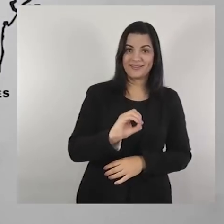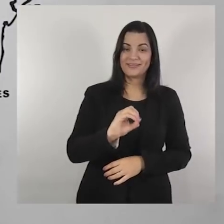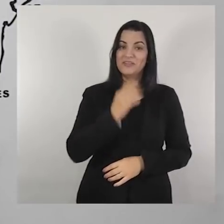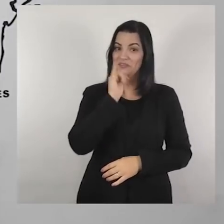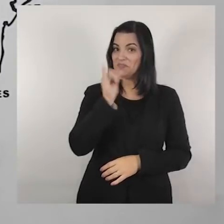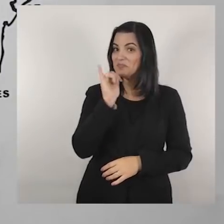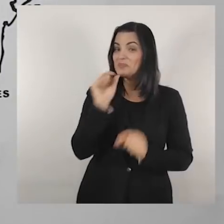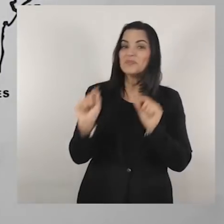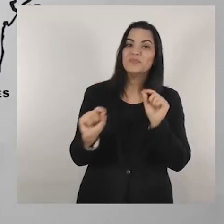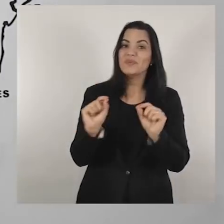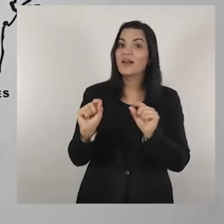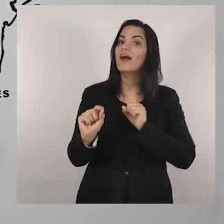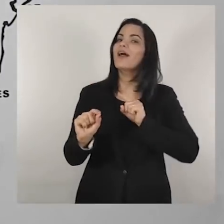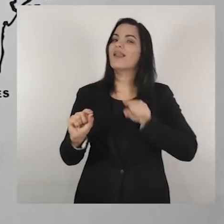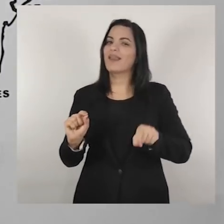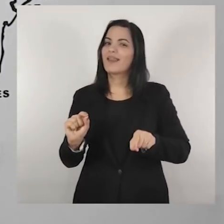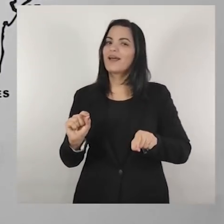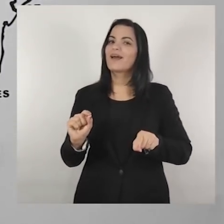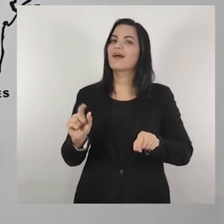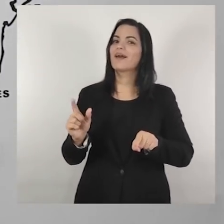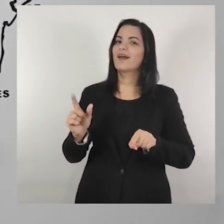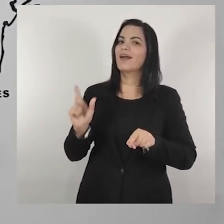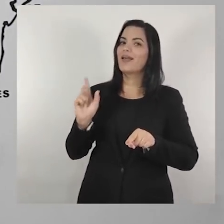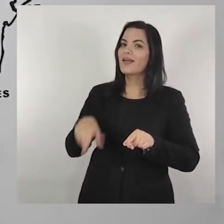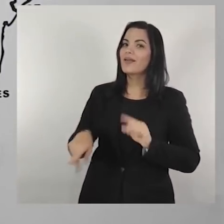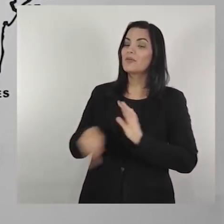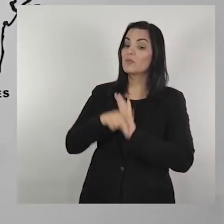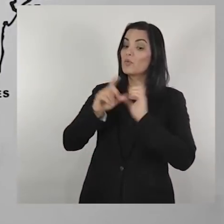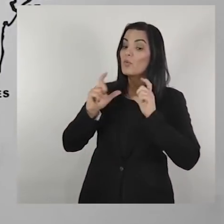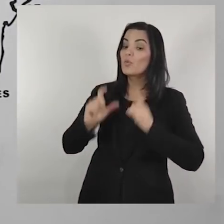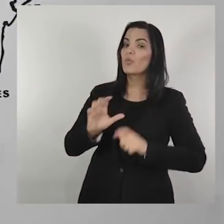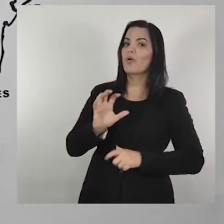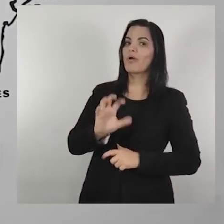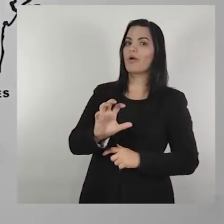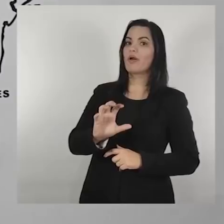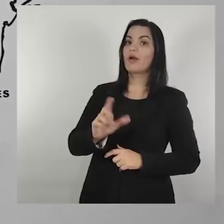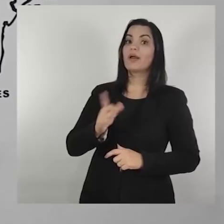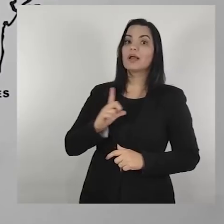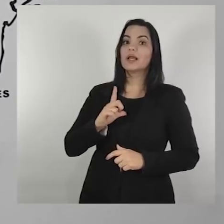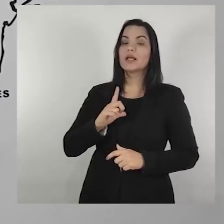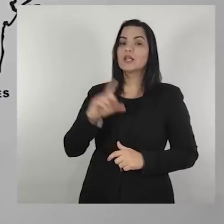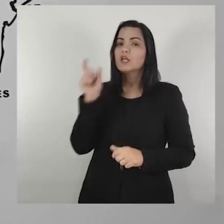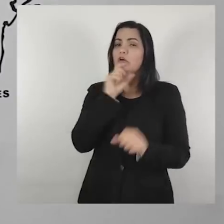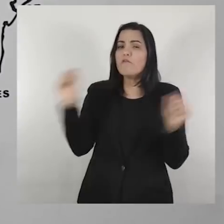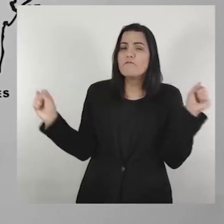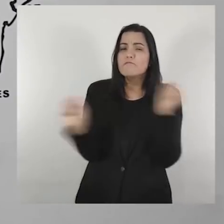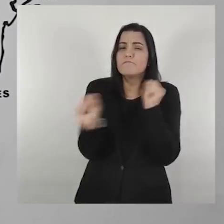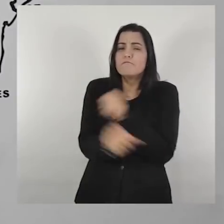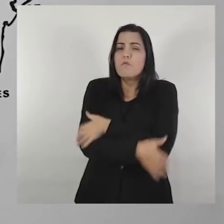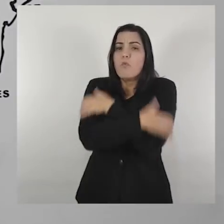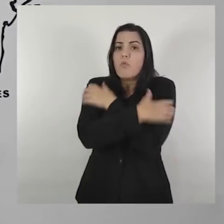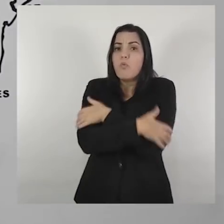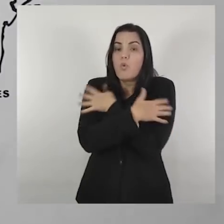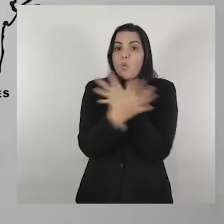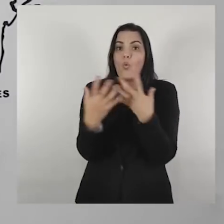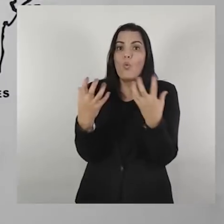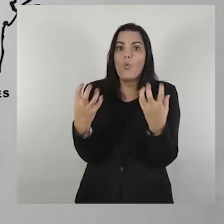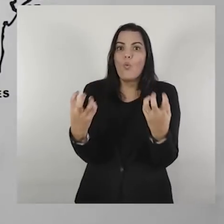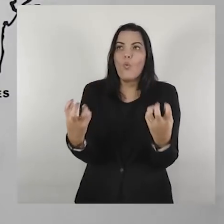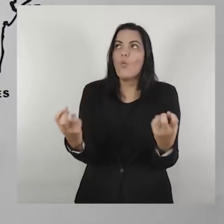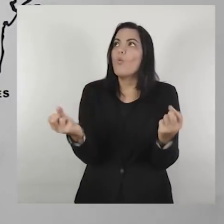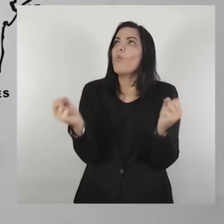que lá é uma região onde nós temos um inverno muito